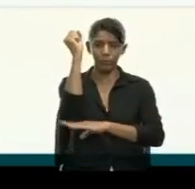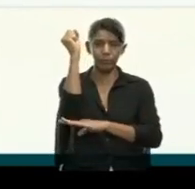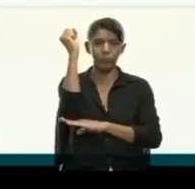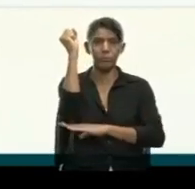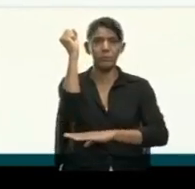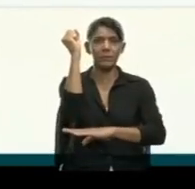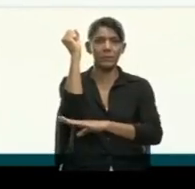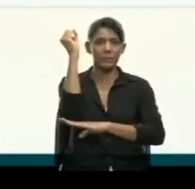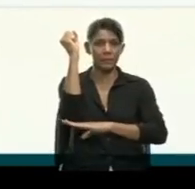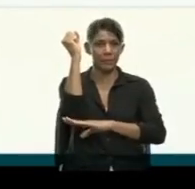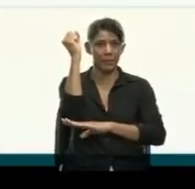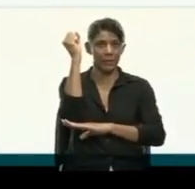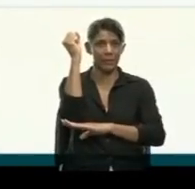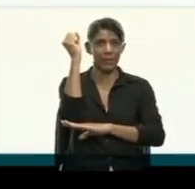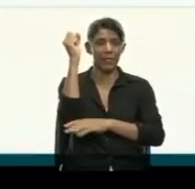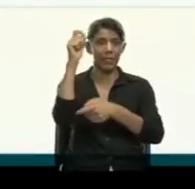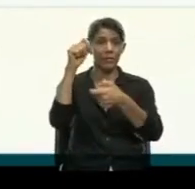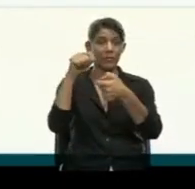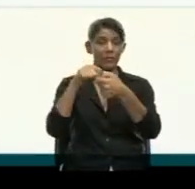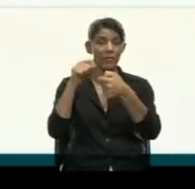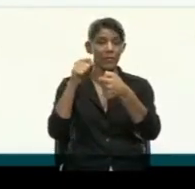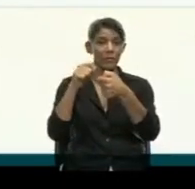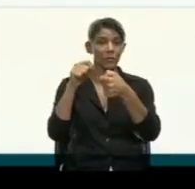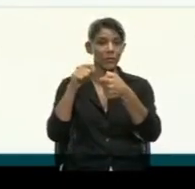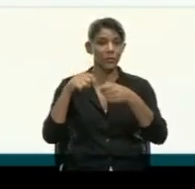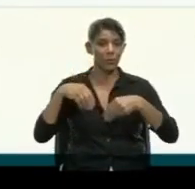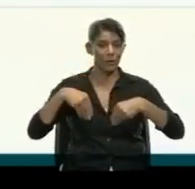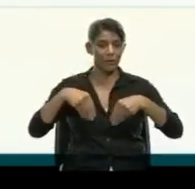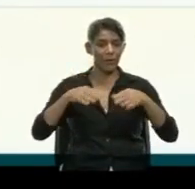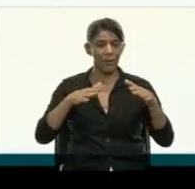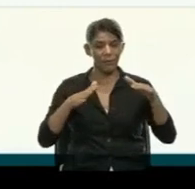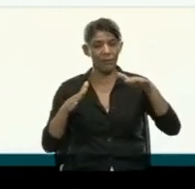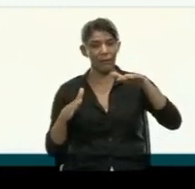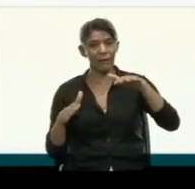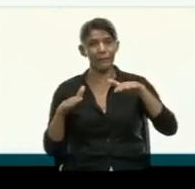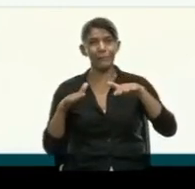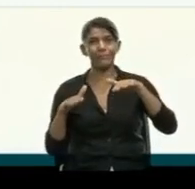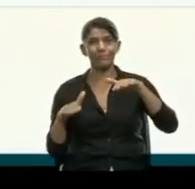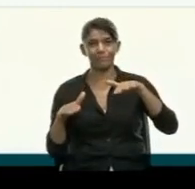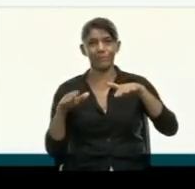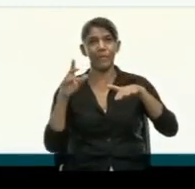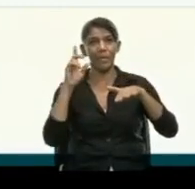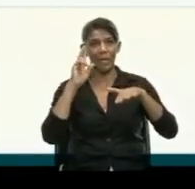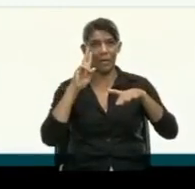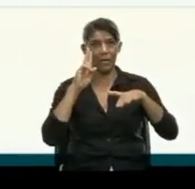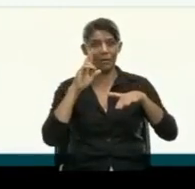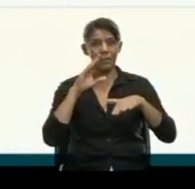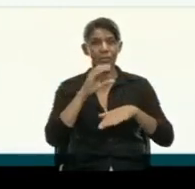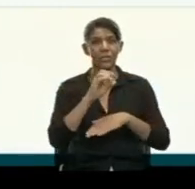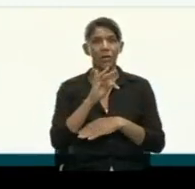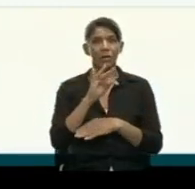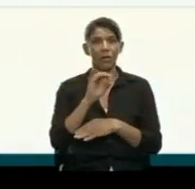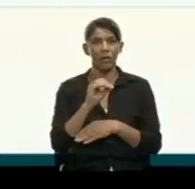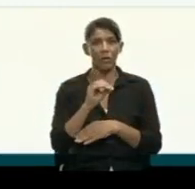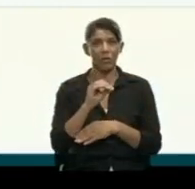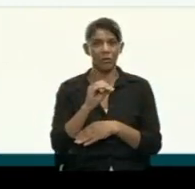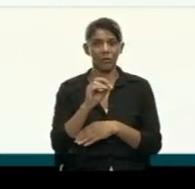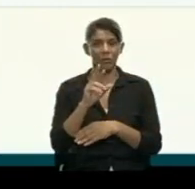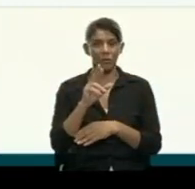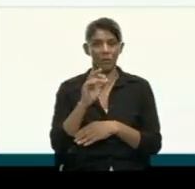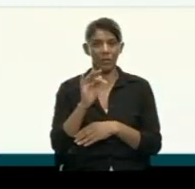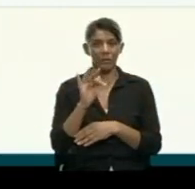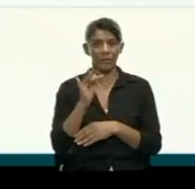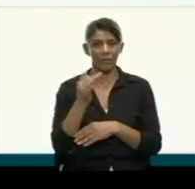num terreno com uma cota negativa. Então, lembra lá que a gente tinha cota de referência,